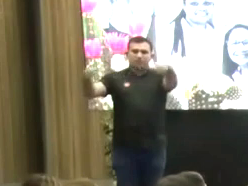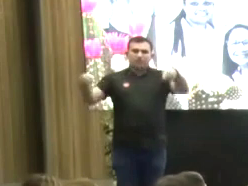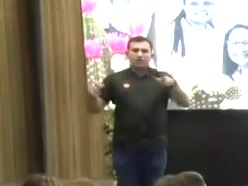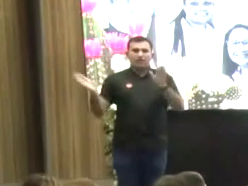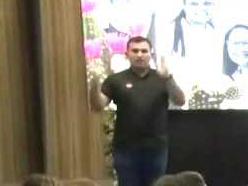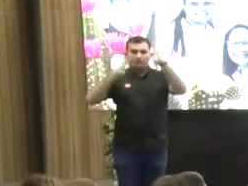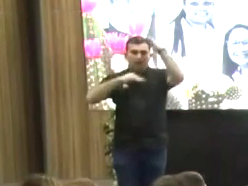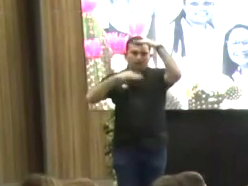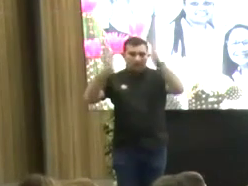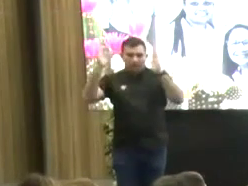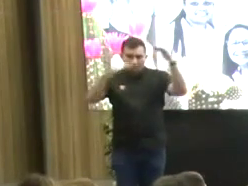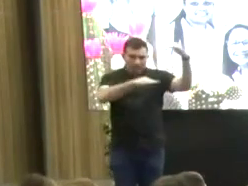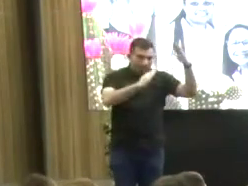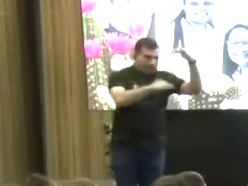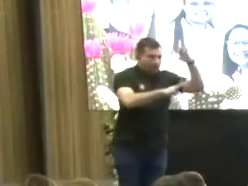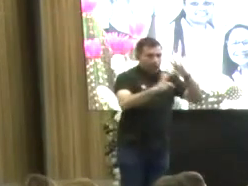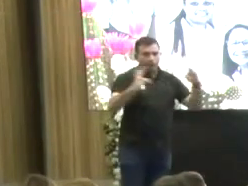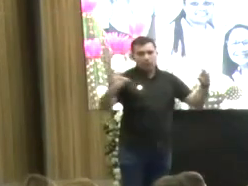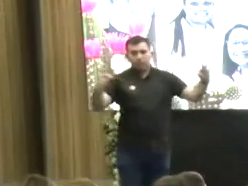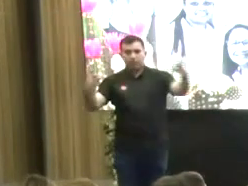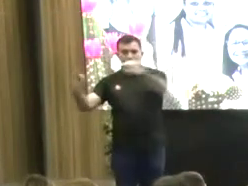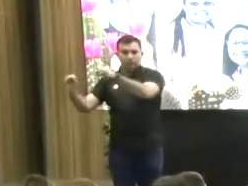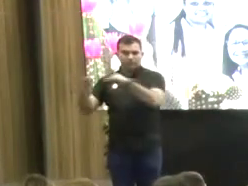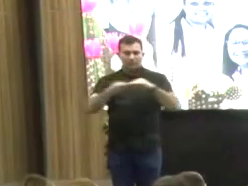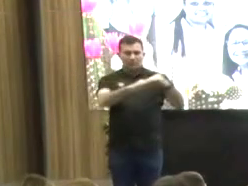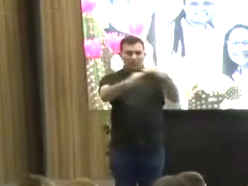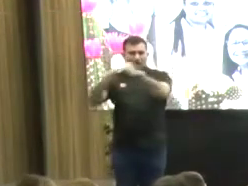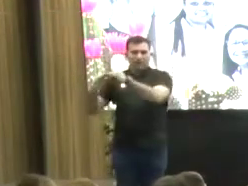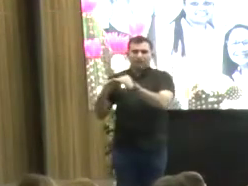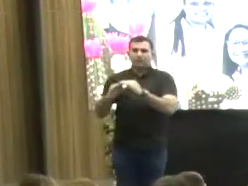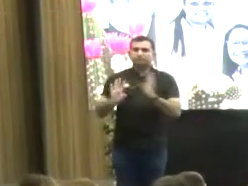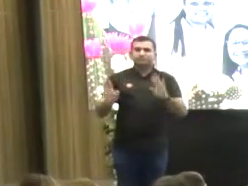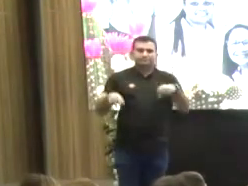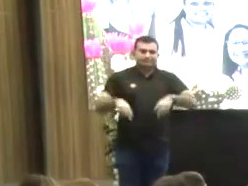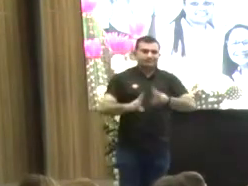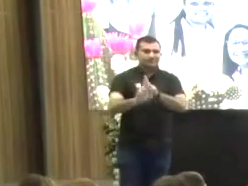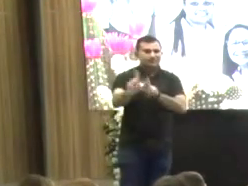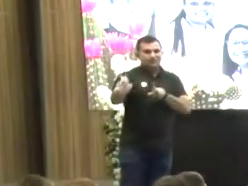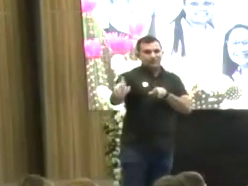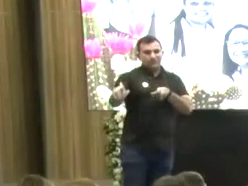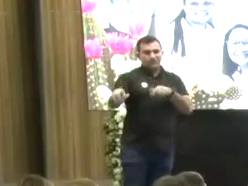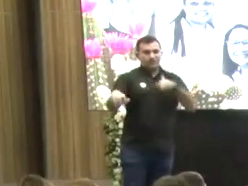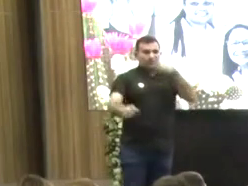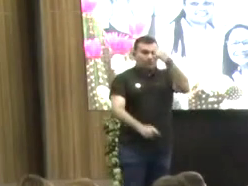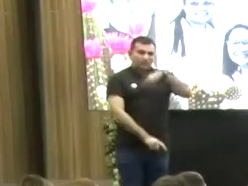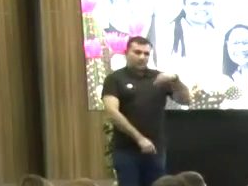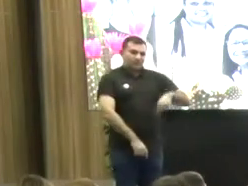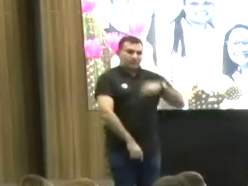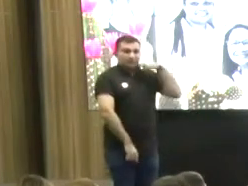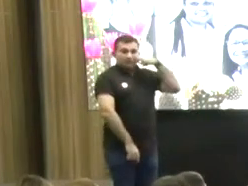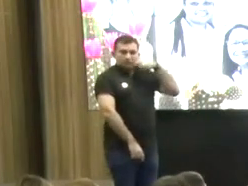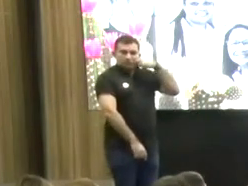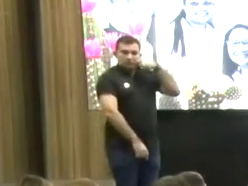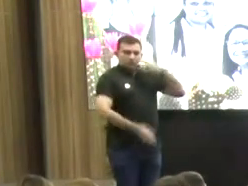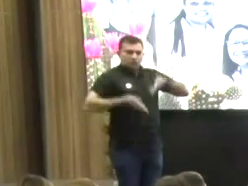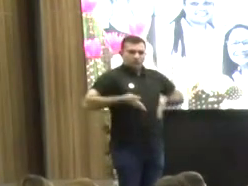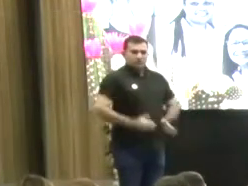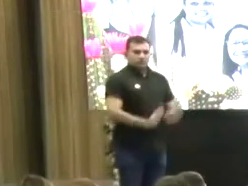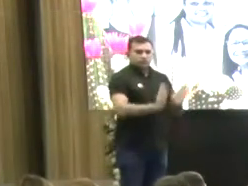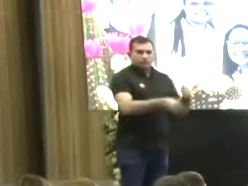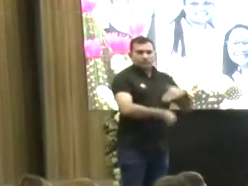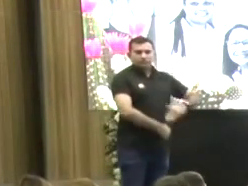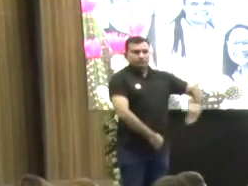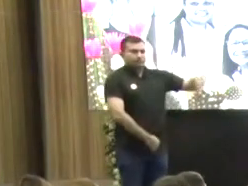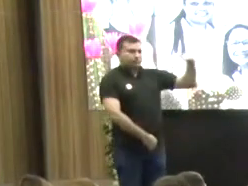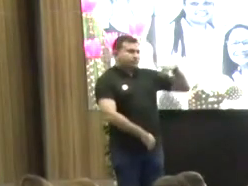porque eu estudo pelas coisas que sinto do mundo. Então eu sou de Natal. Ser de Natal é ter